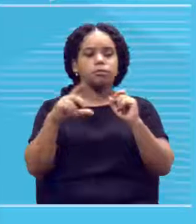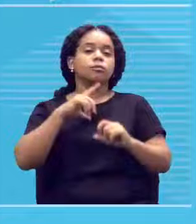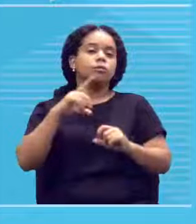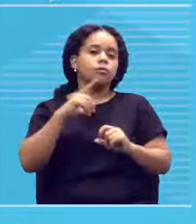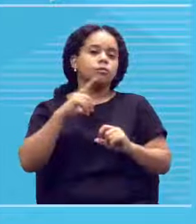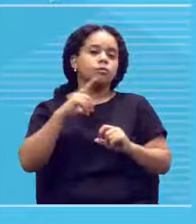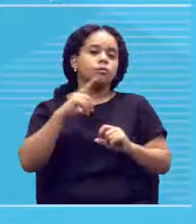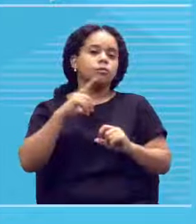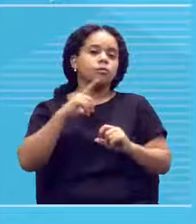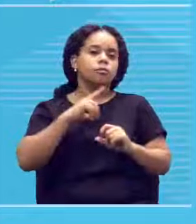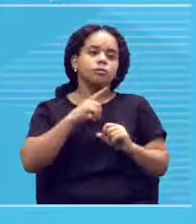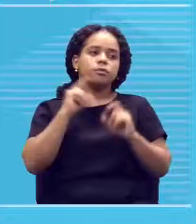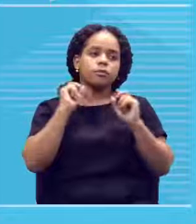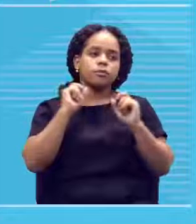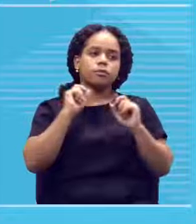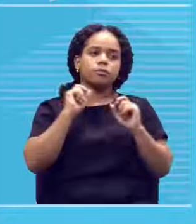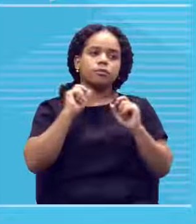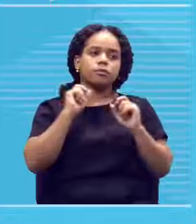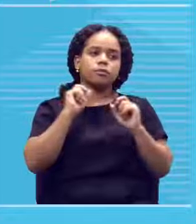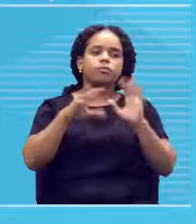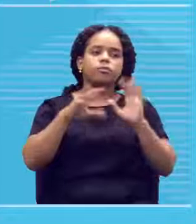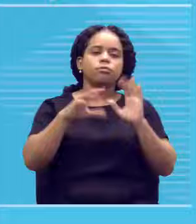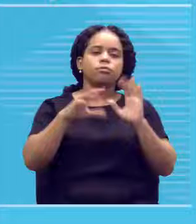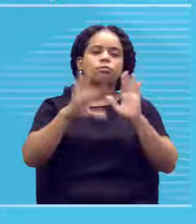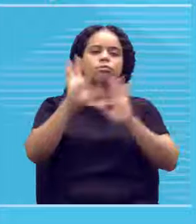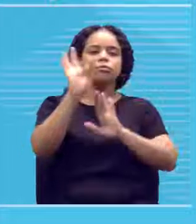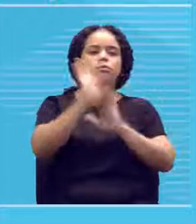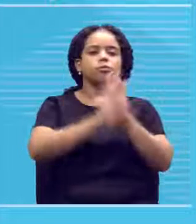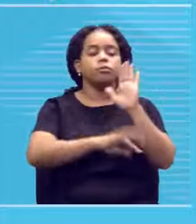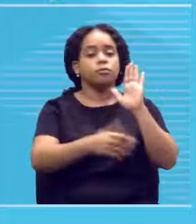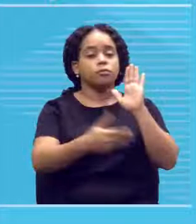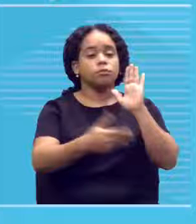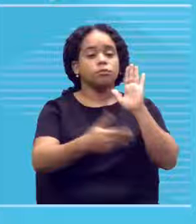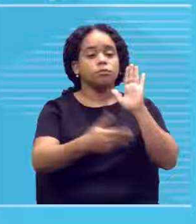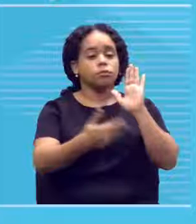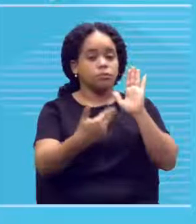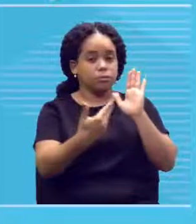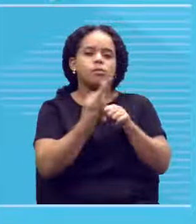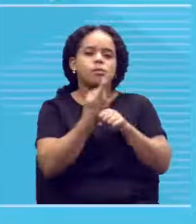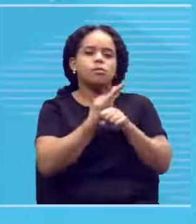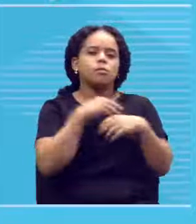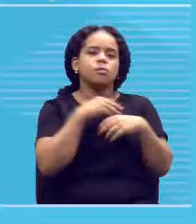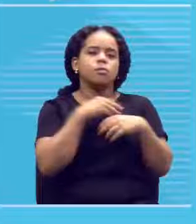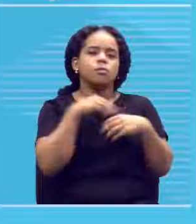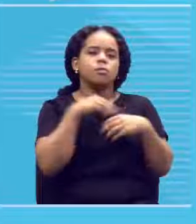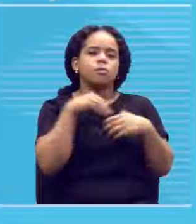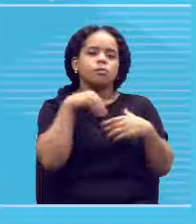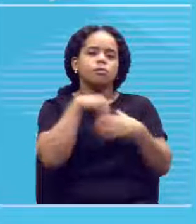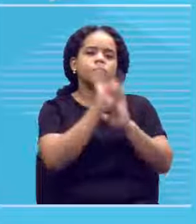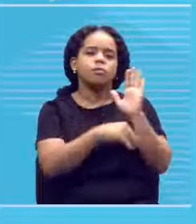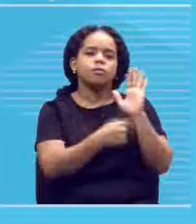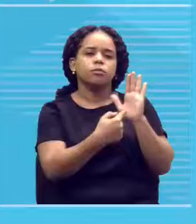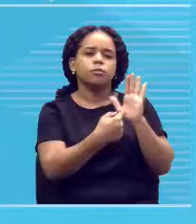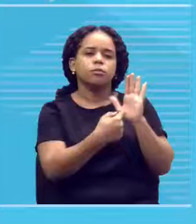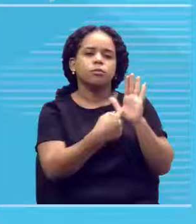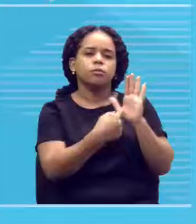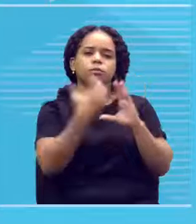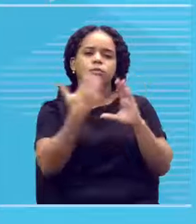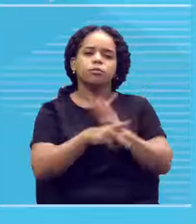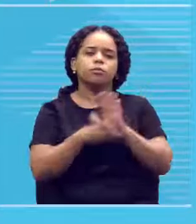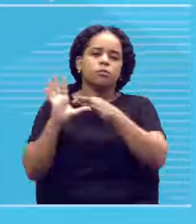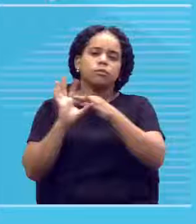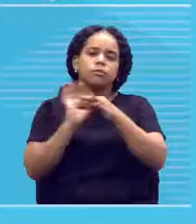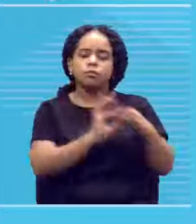você é pega um texto e procura os elementos coesivos